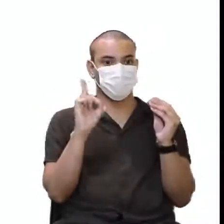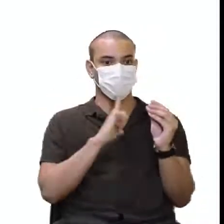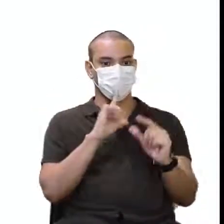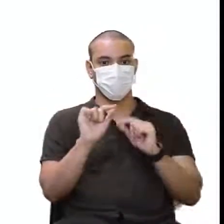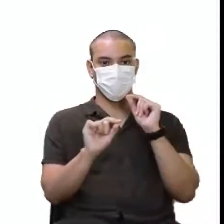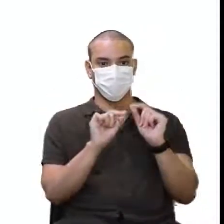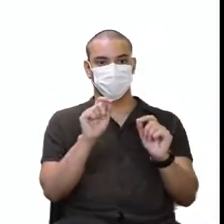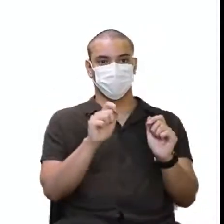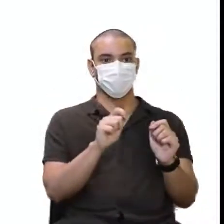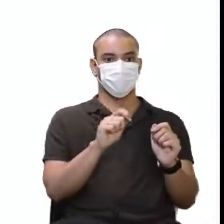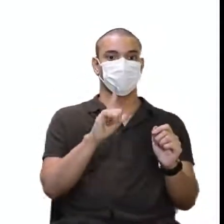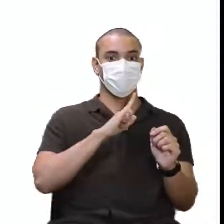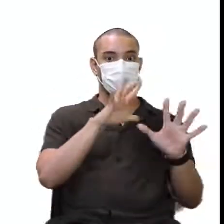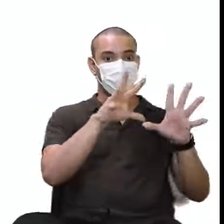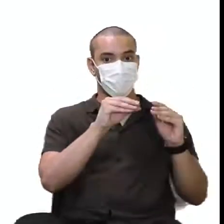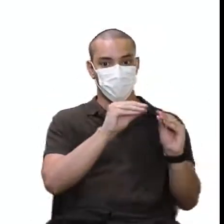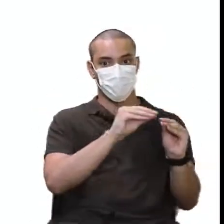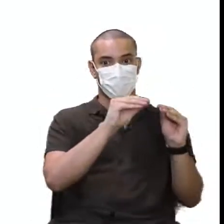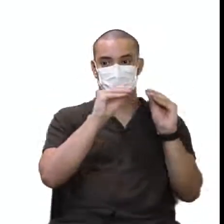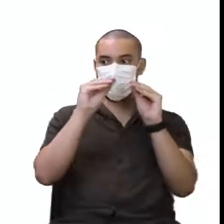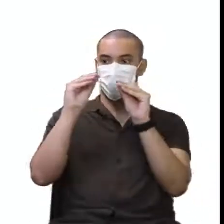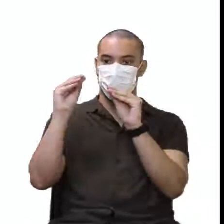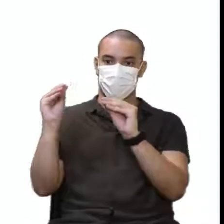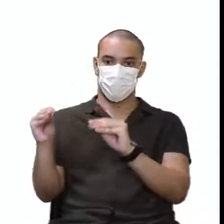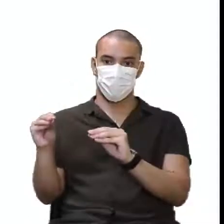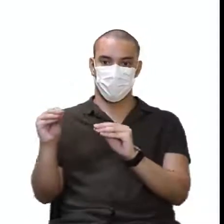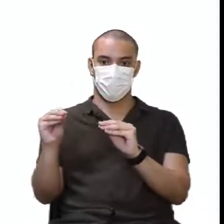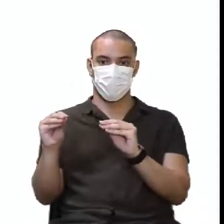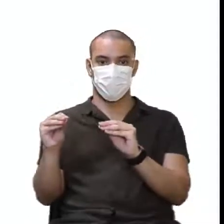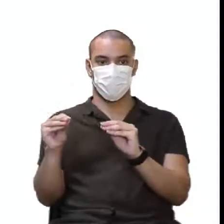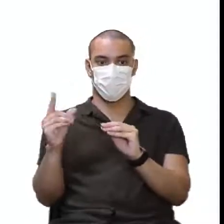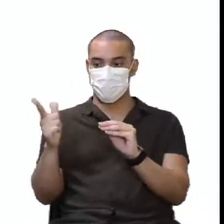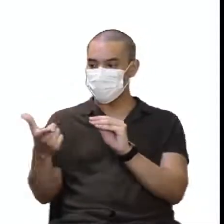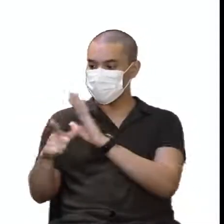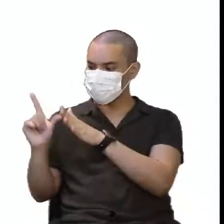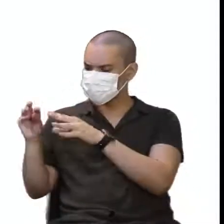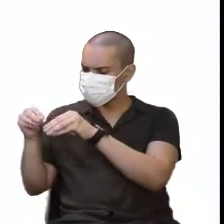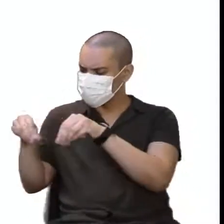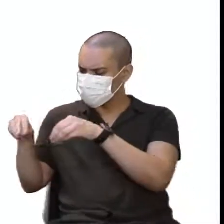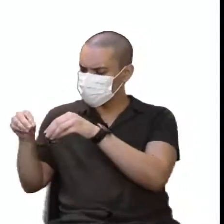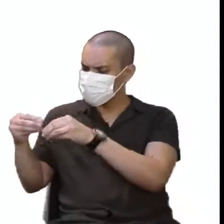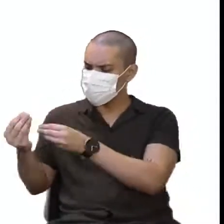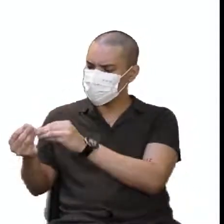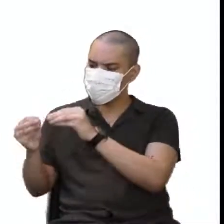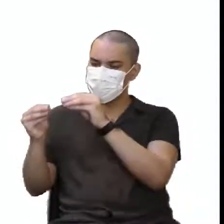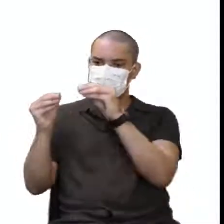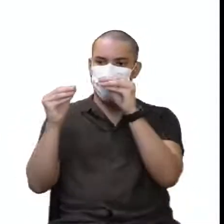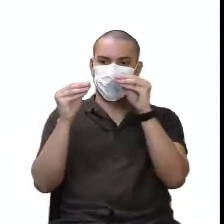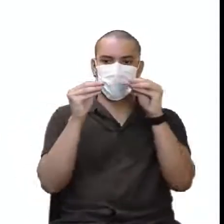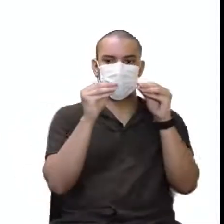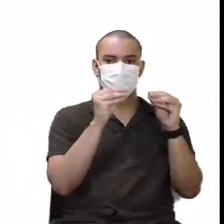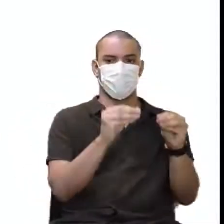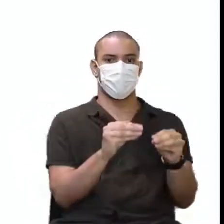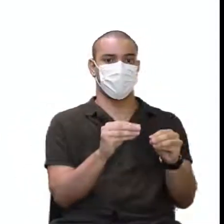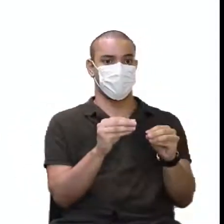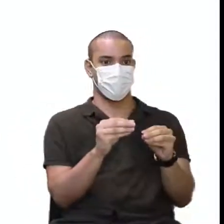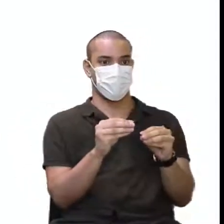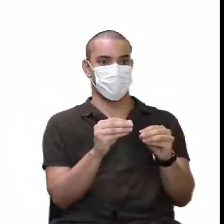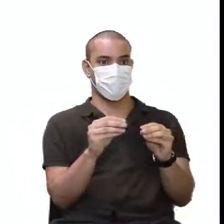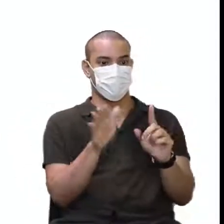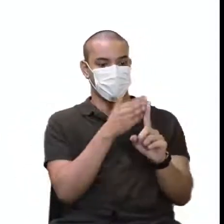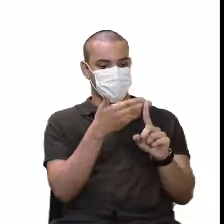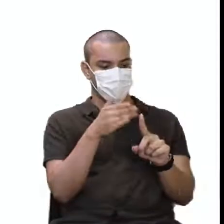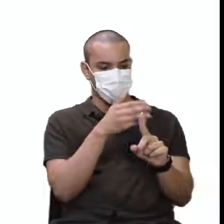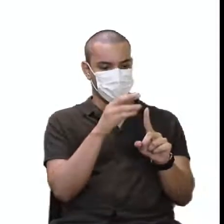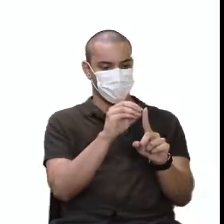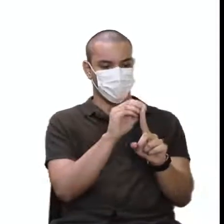ó, para o estigma. Tava cheio de grão de pólen aqui, ó. Aí ele deu uma pinceladinha ali na abertura